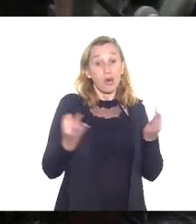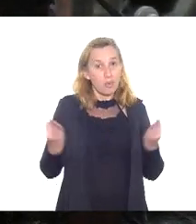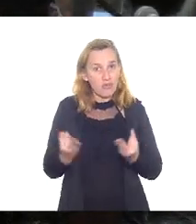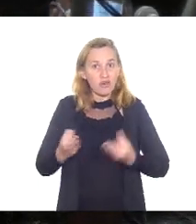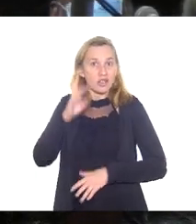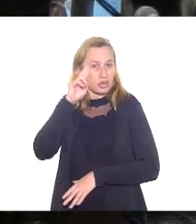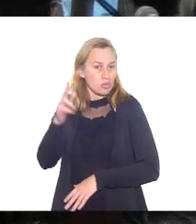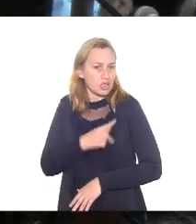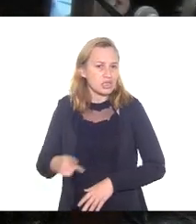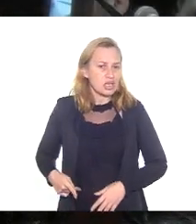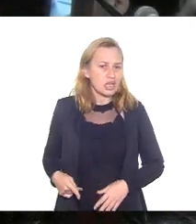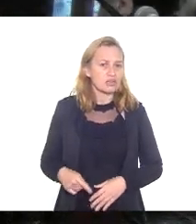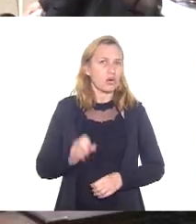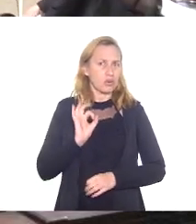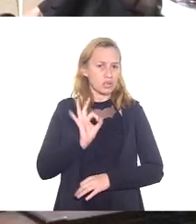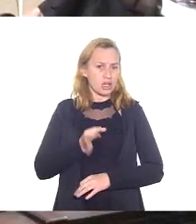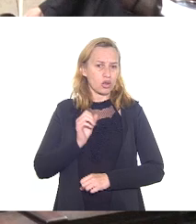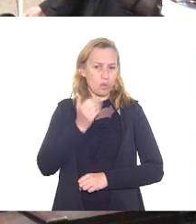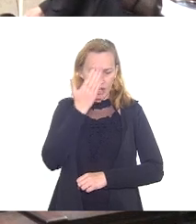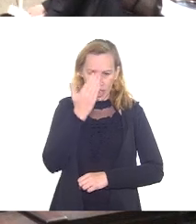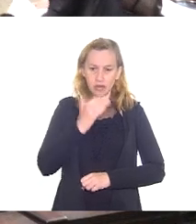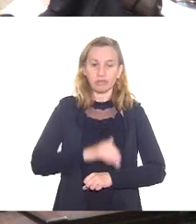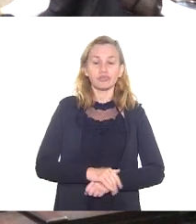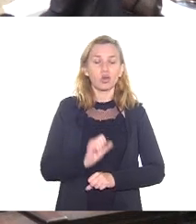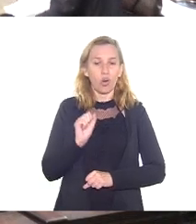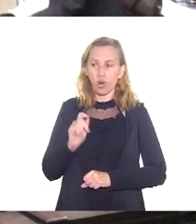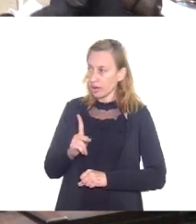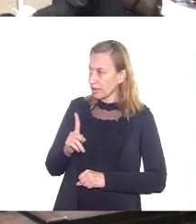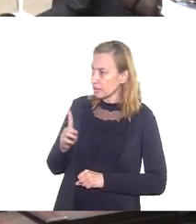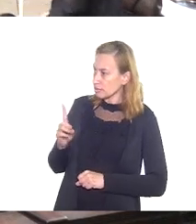senhor presidente. Está certo, obrigada. Ok, Dani.